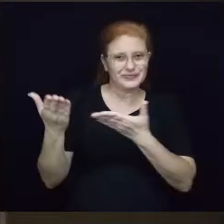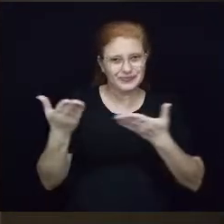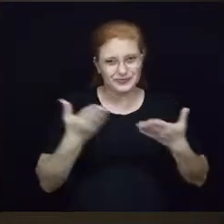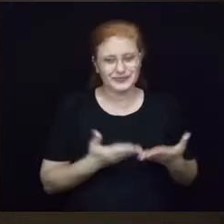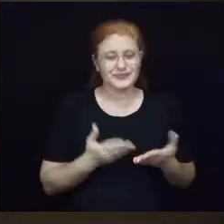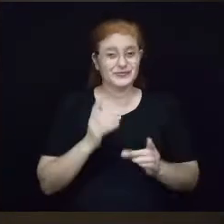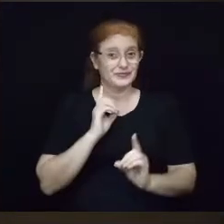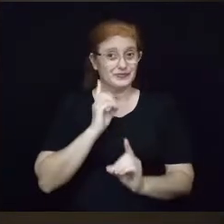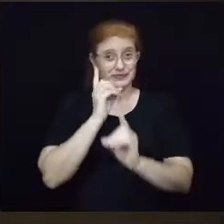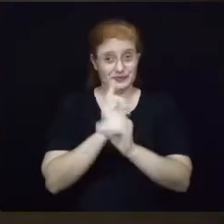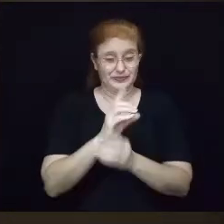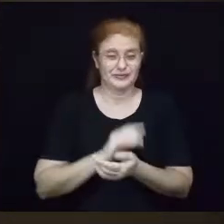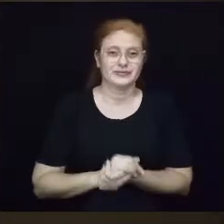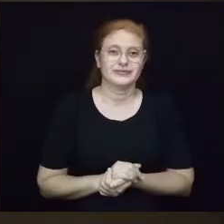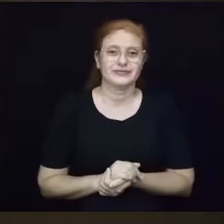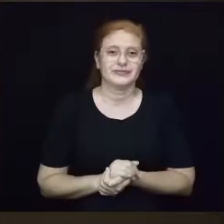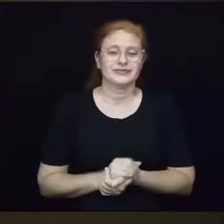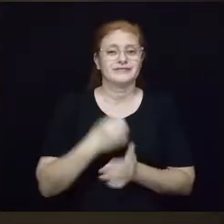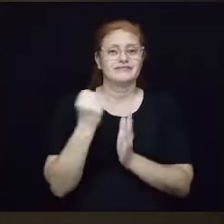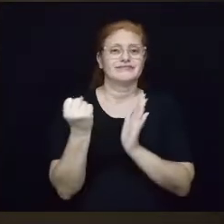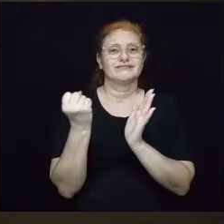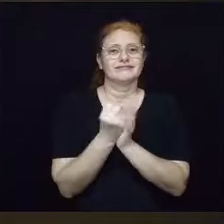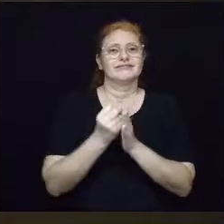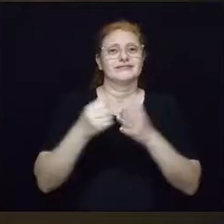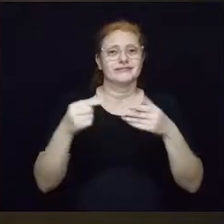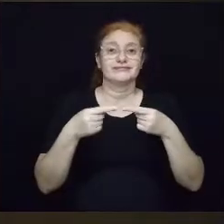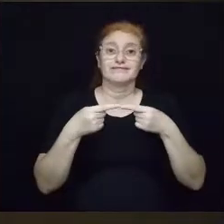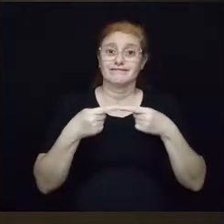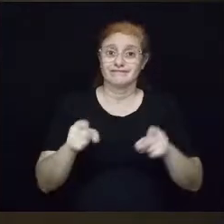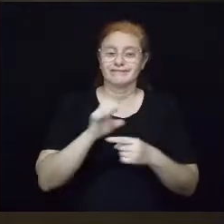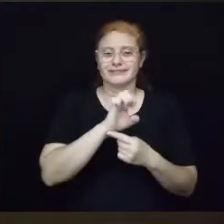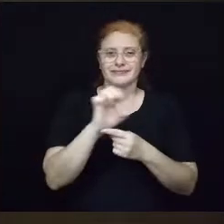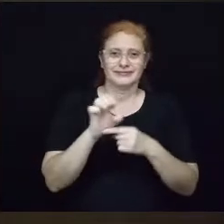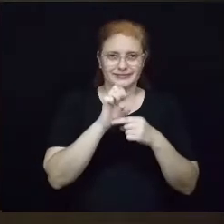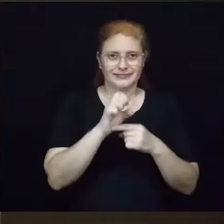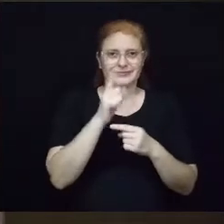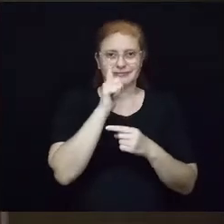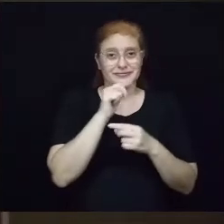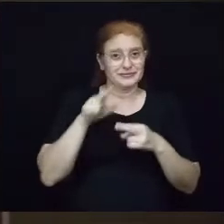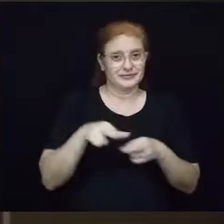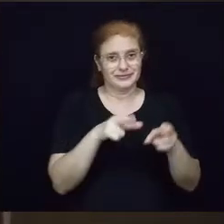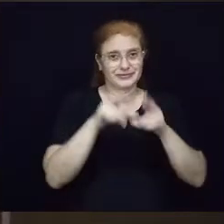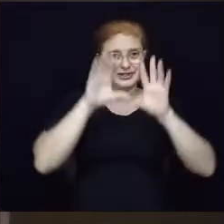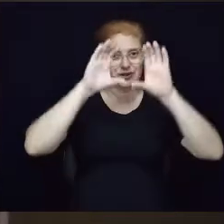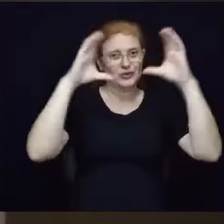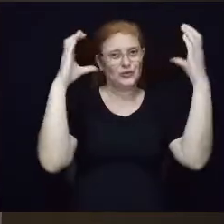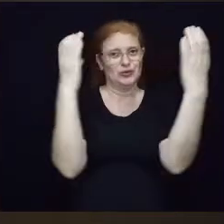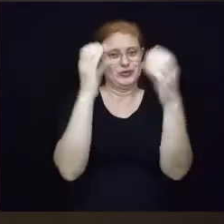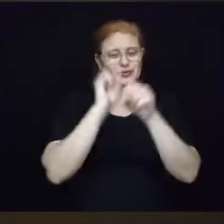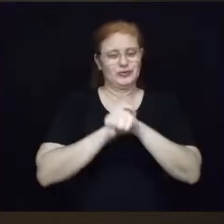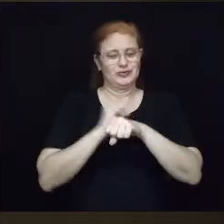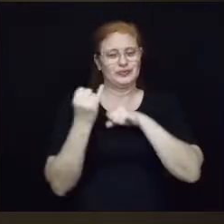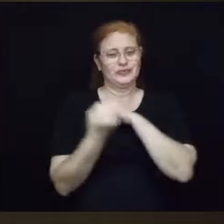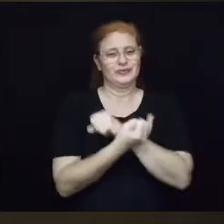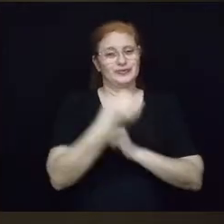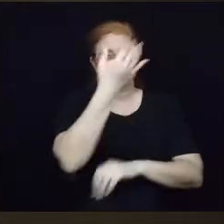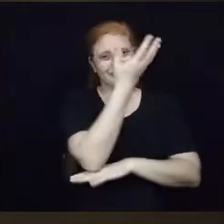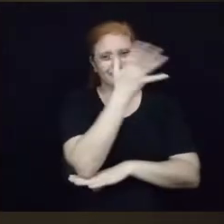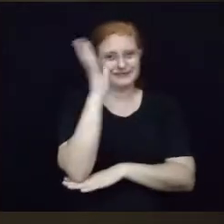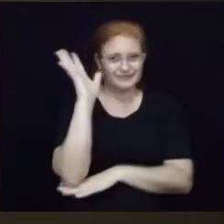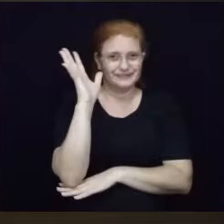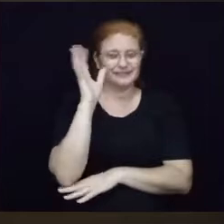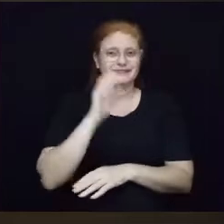bem-vindos a esse encontro que marca a abertura da exposição O Rio, a Nuvem, o Arquipélago e a